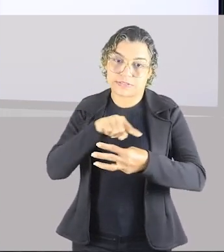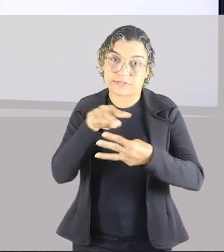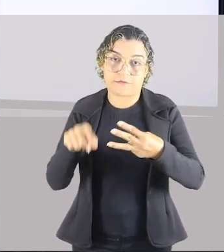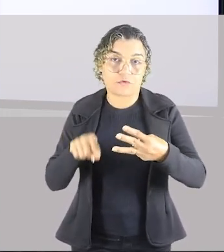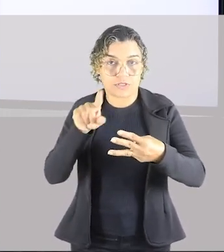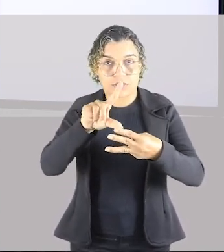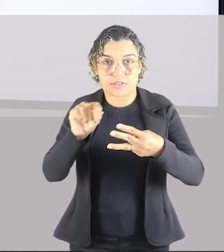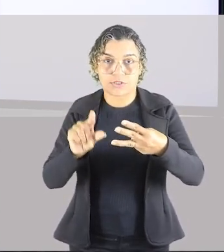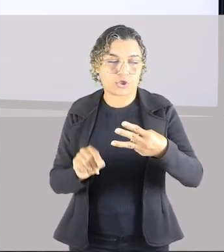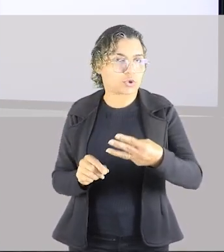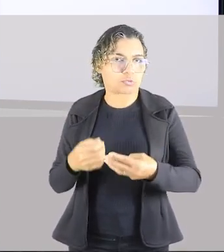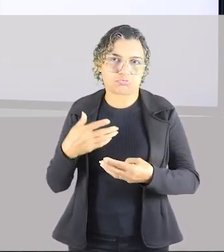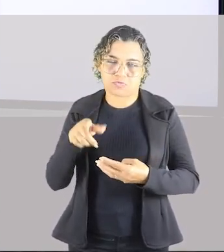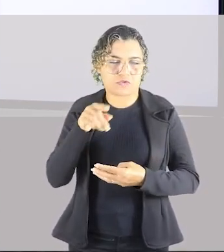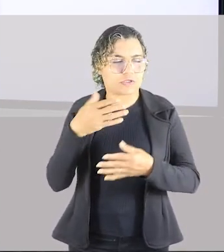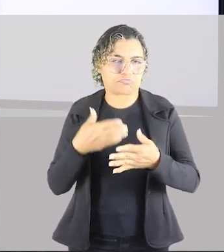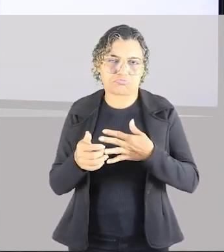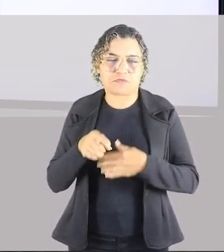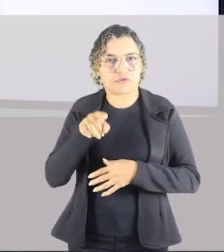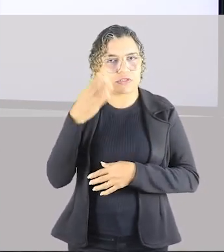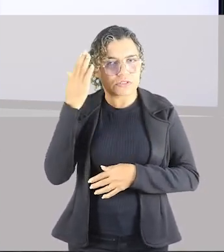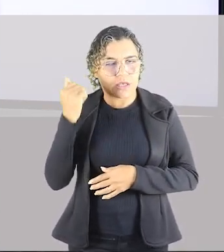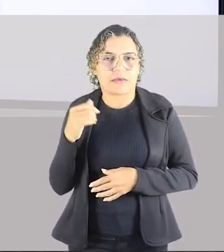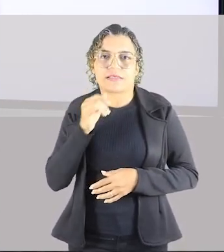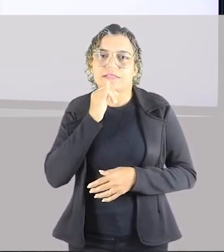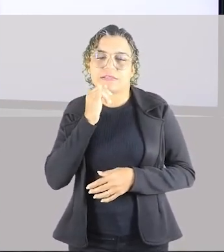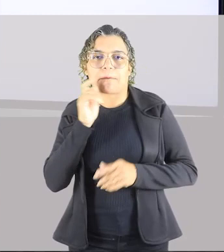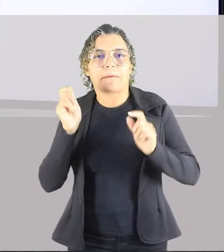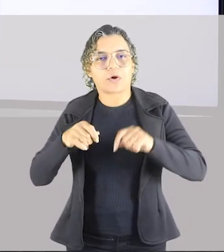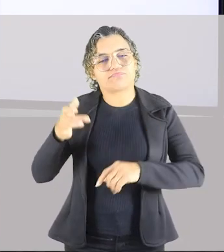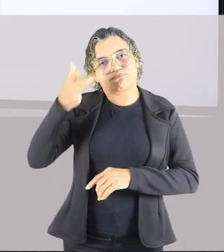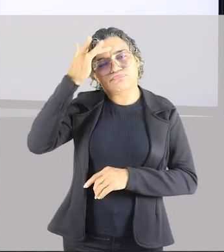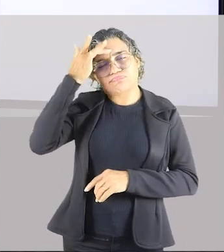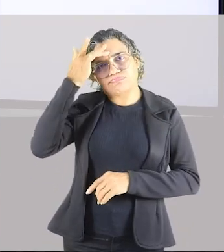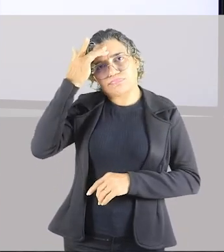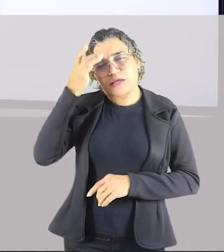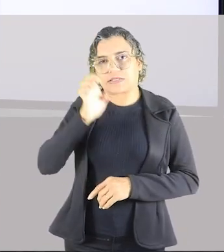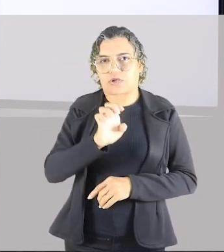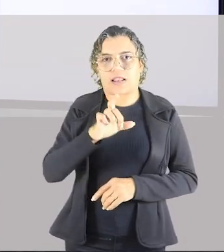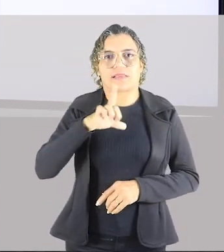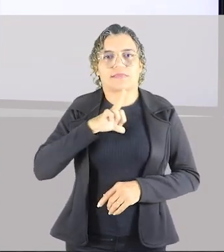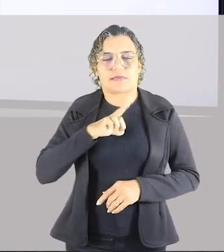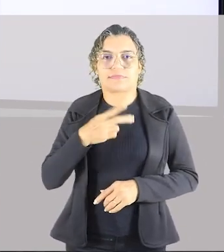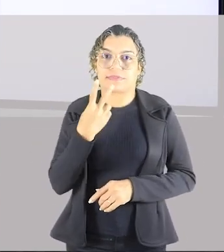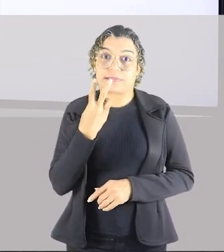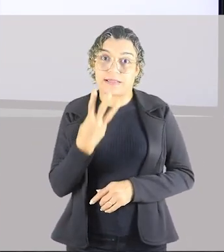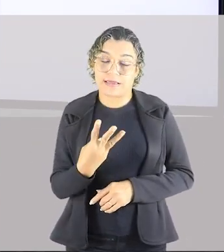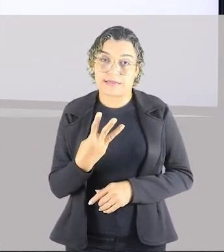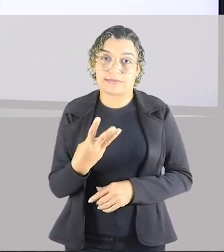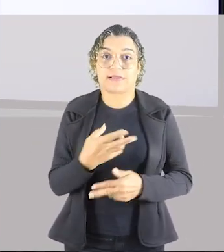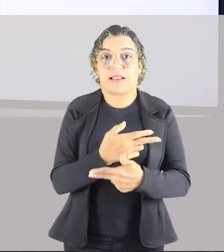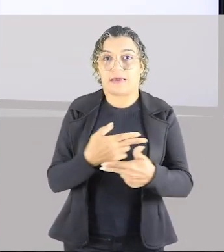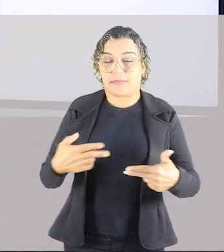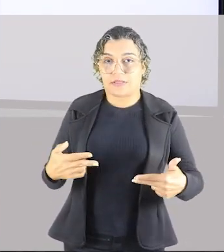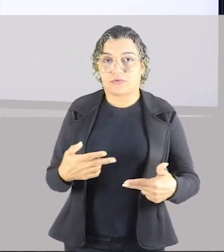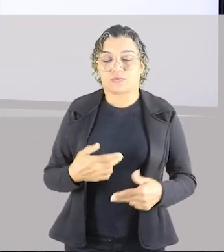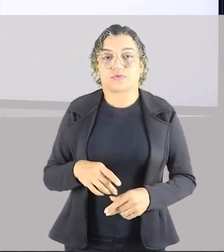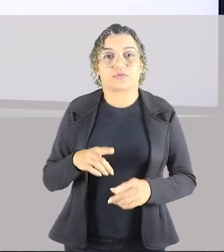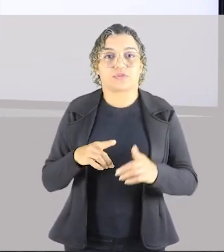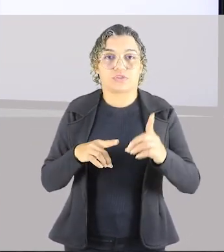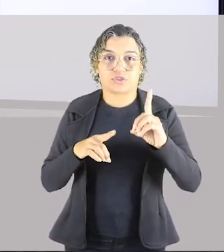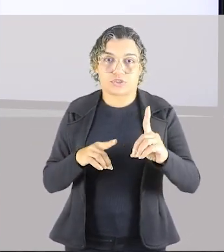você escolhe, tá? O que você precisa ter em mente são que a escala envolve sempre 3 elementos, tá certo?